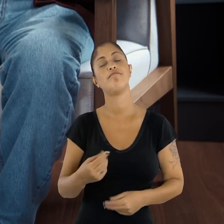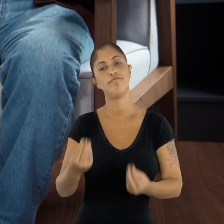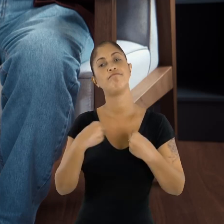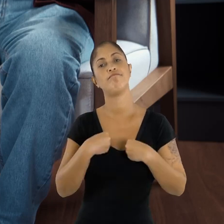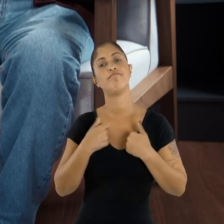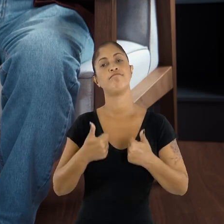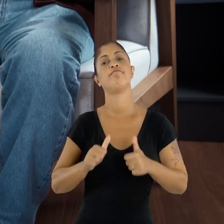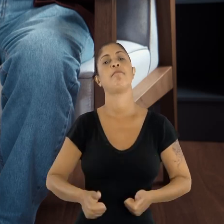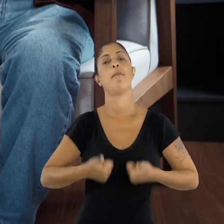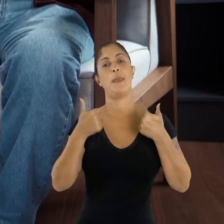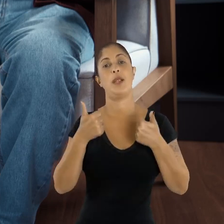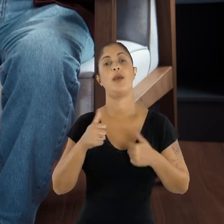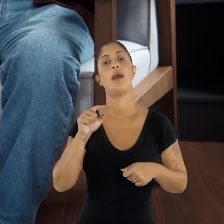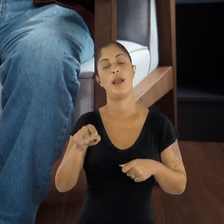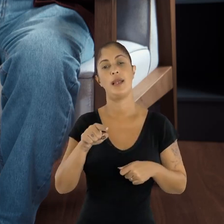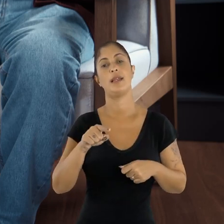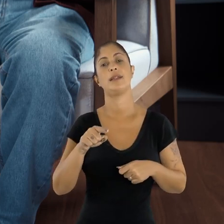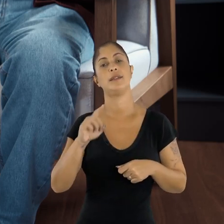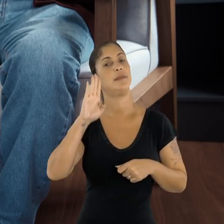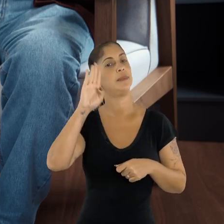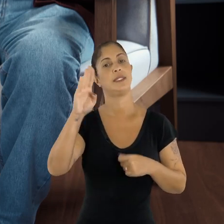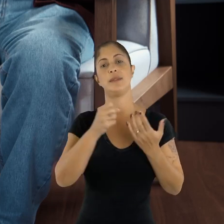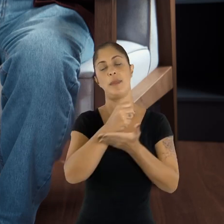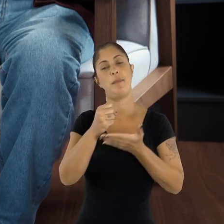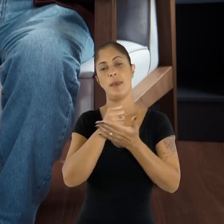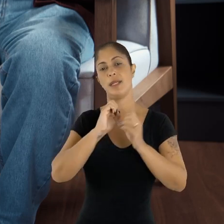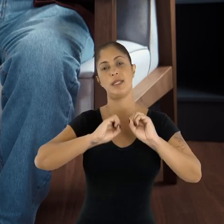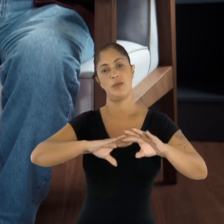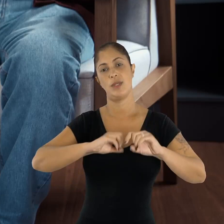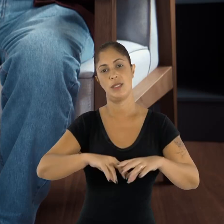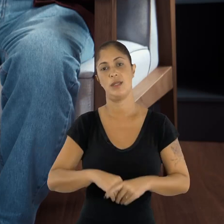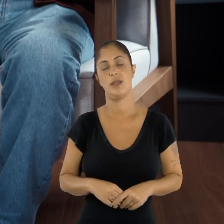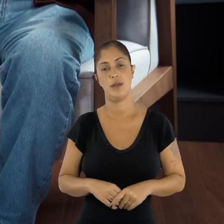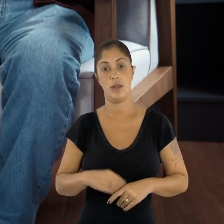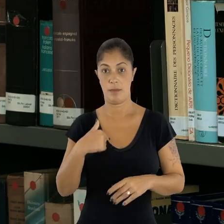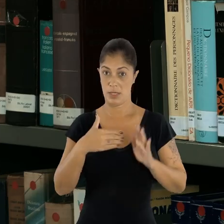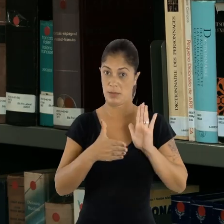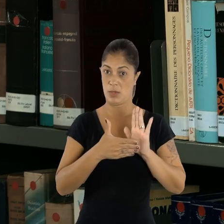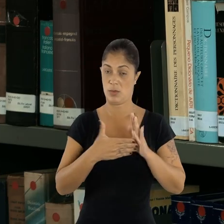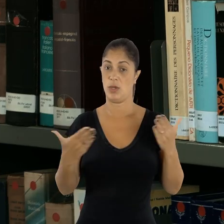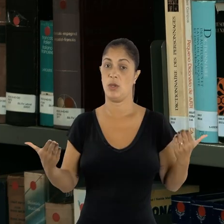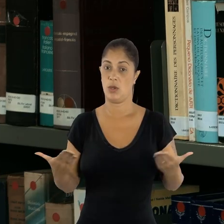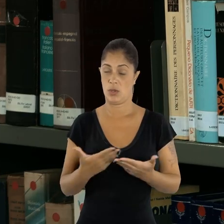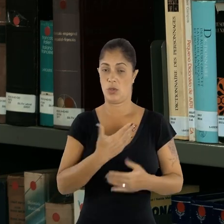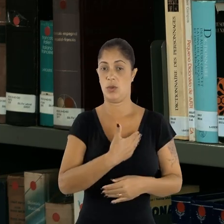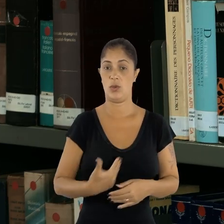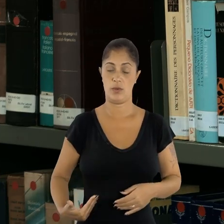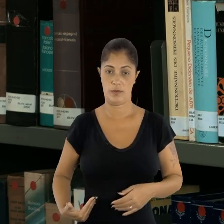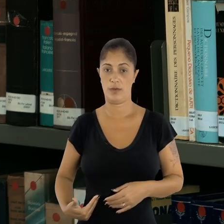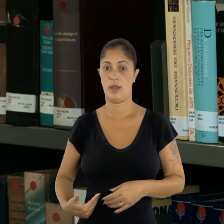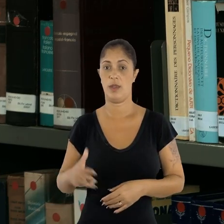Isso nos define. Eu acho que esse é um princípio básico da educação popular. A minha proposta hoje